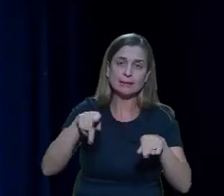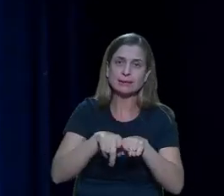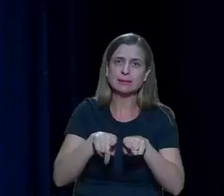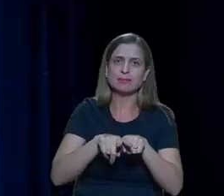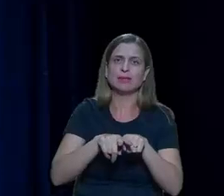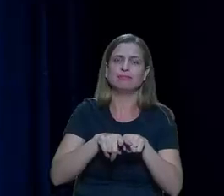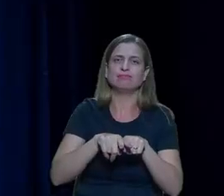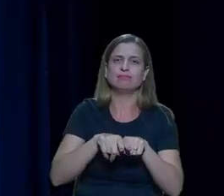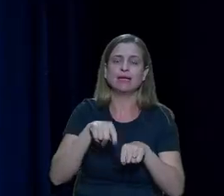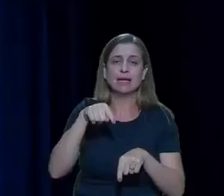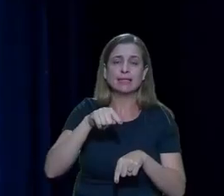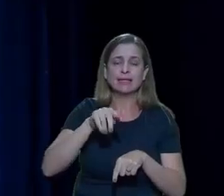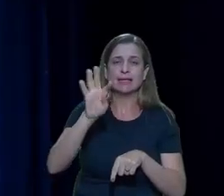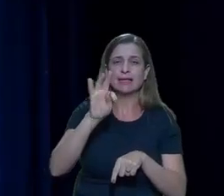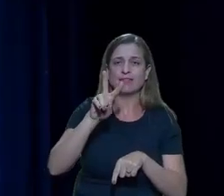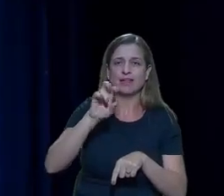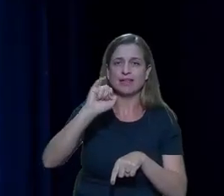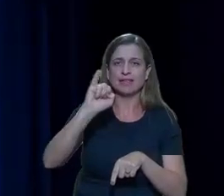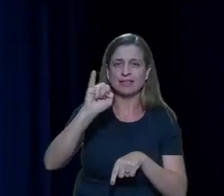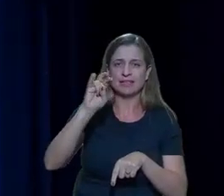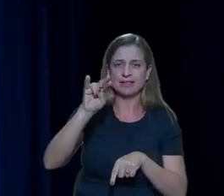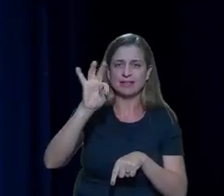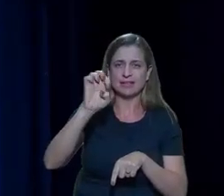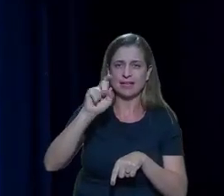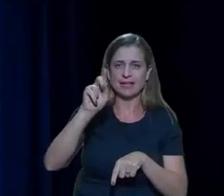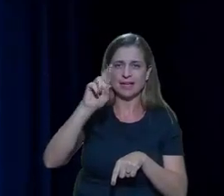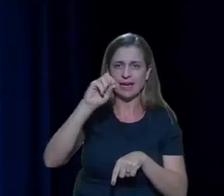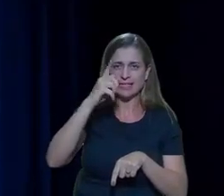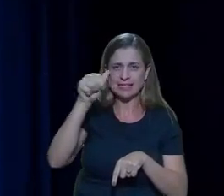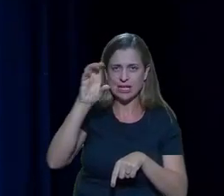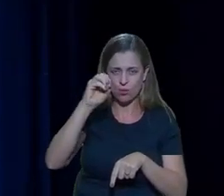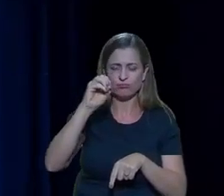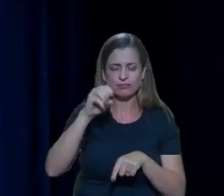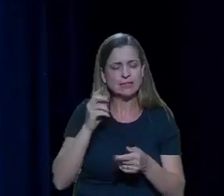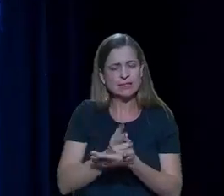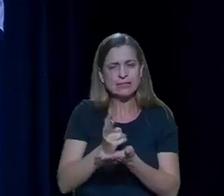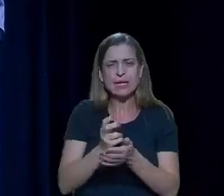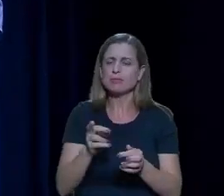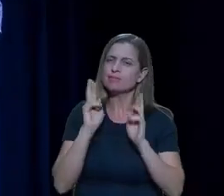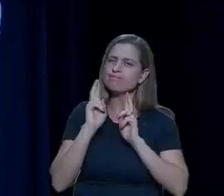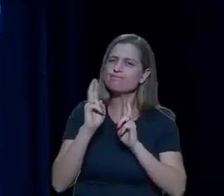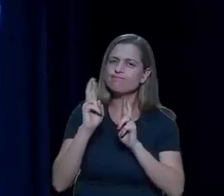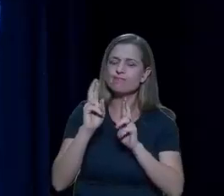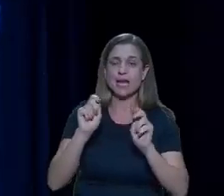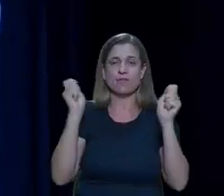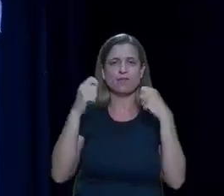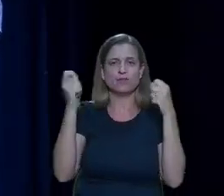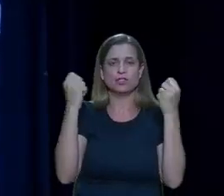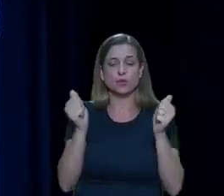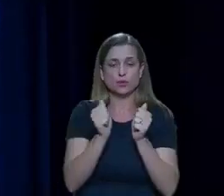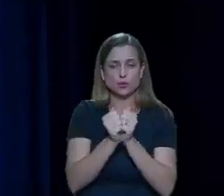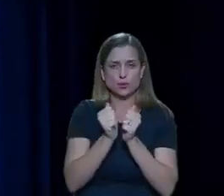A equipe da TV Integração está aqui. Então, e a gente sempre aguardava esse festival, junto com o França. O França era meu chefe,